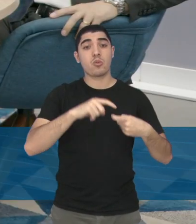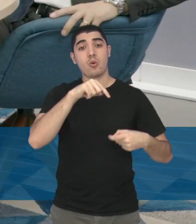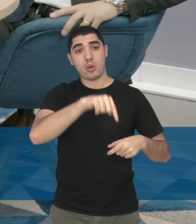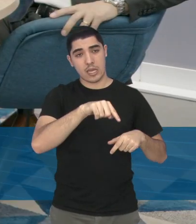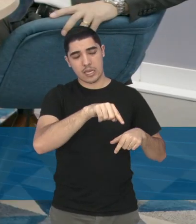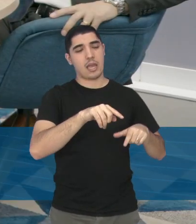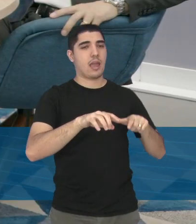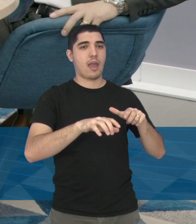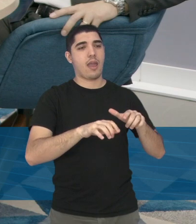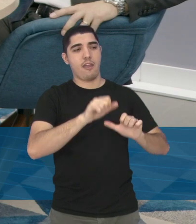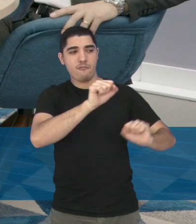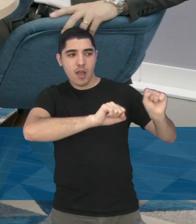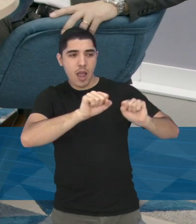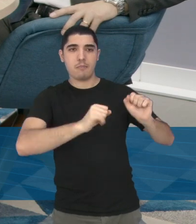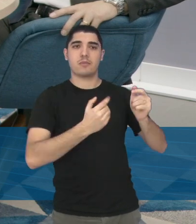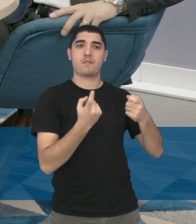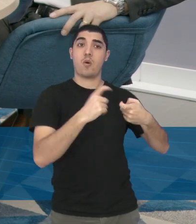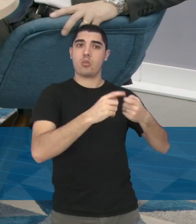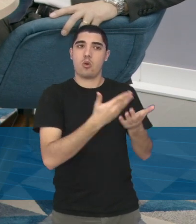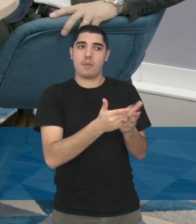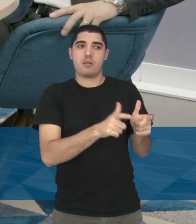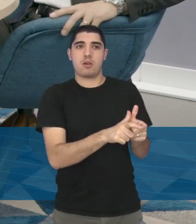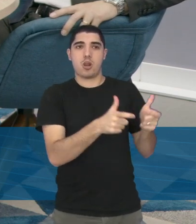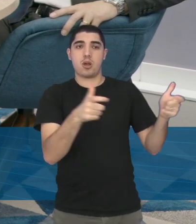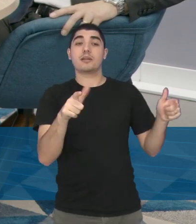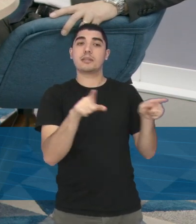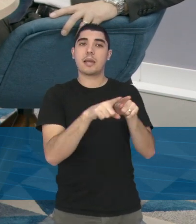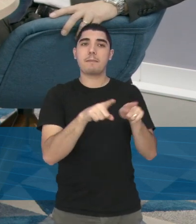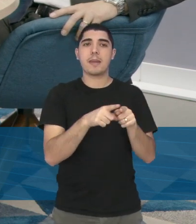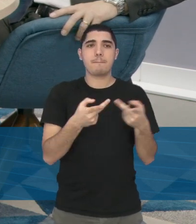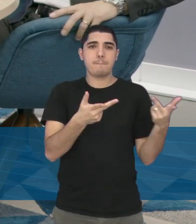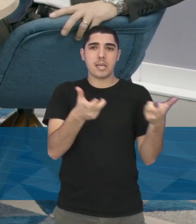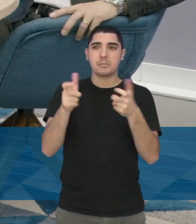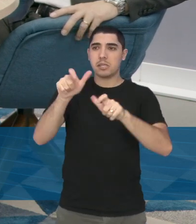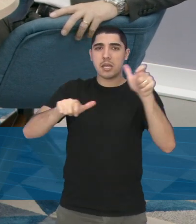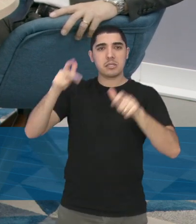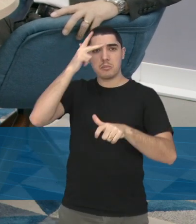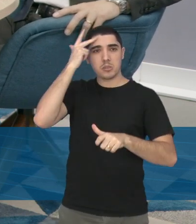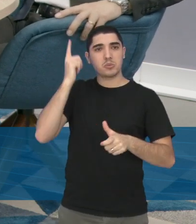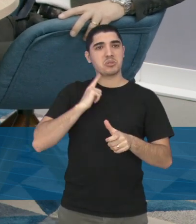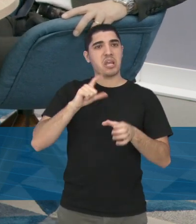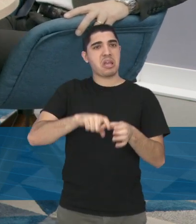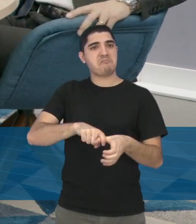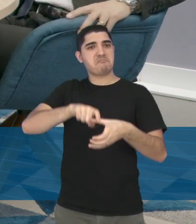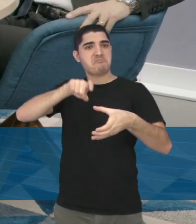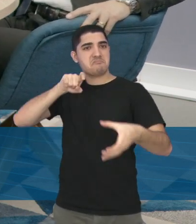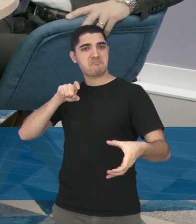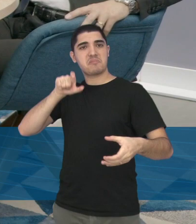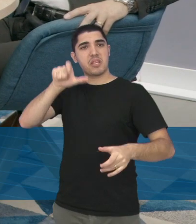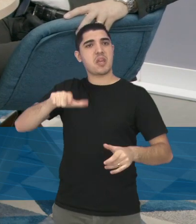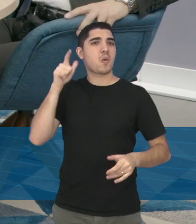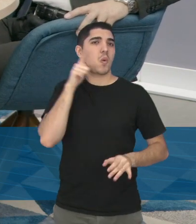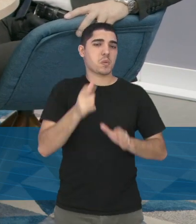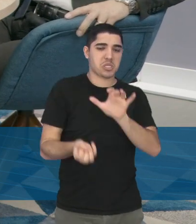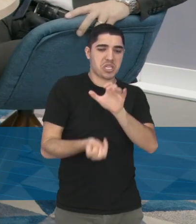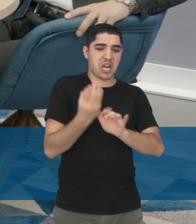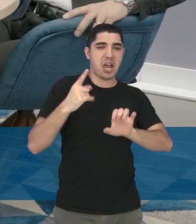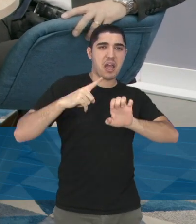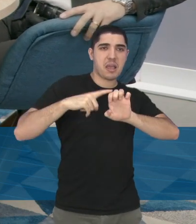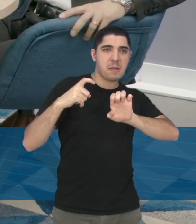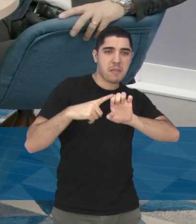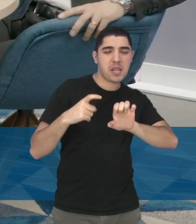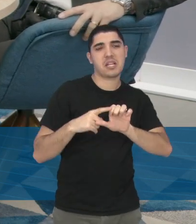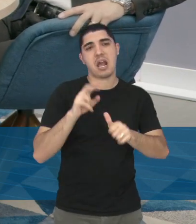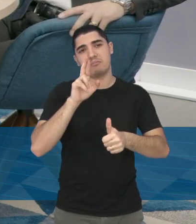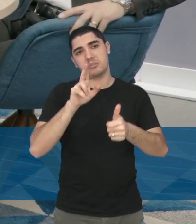indústrias no termo de gestão. E a gente está vendo também a independência das pessoas com relação à questão econômica, a partir